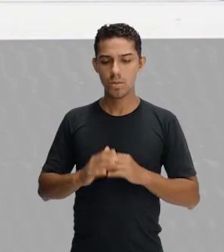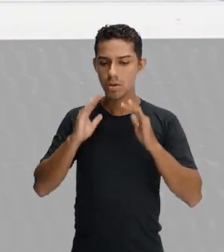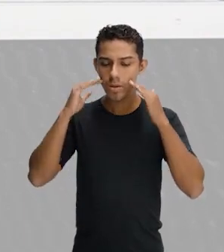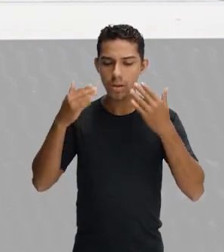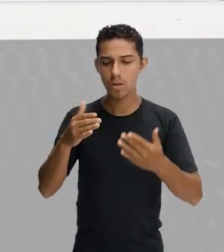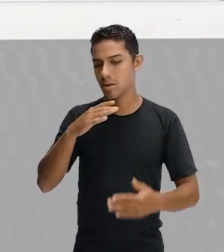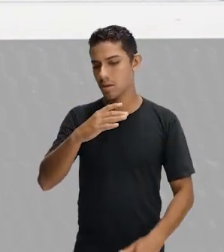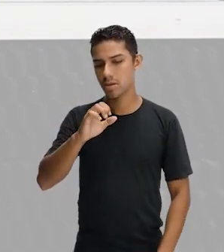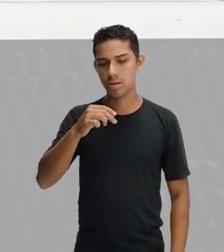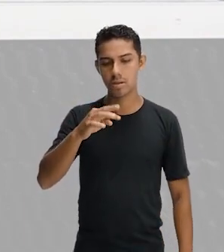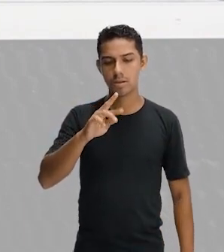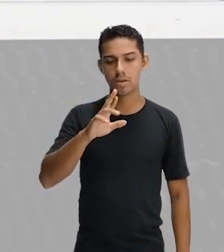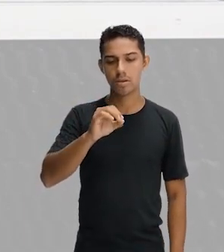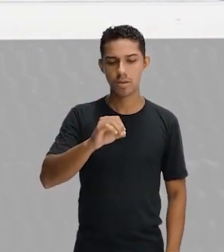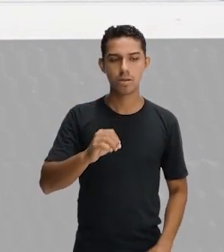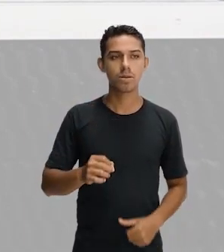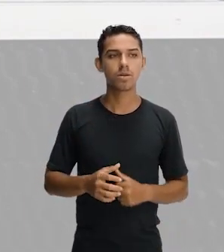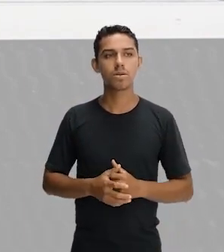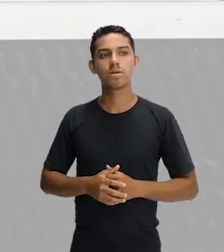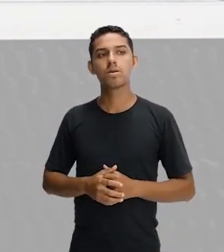O raio, que é de